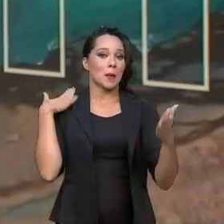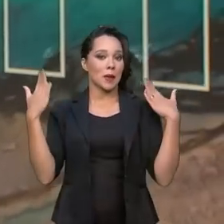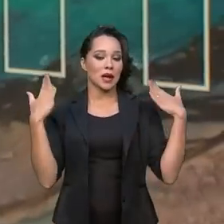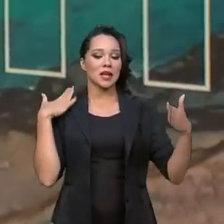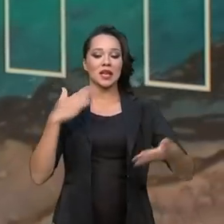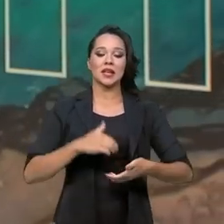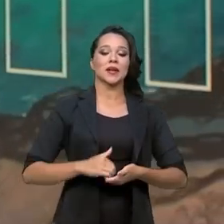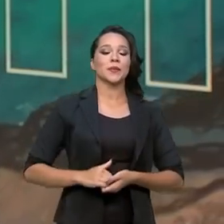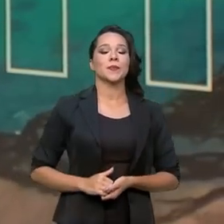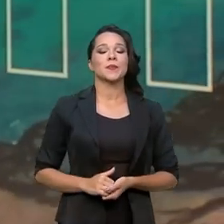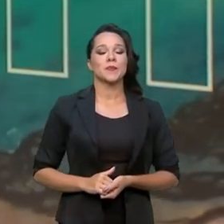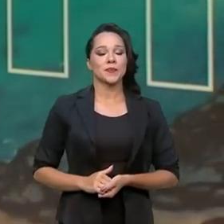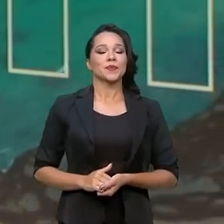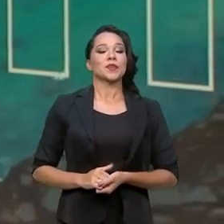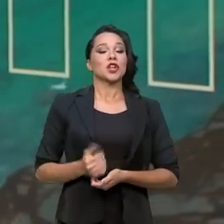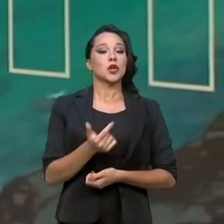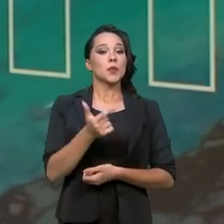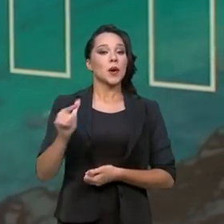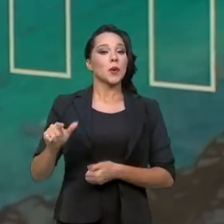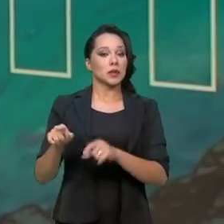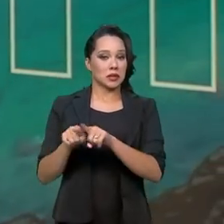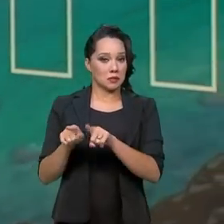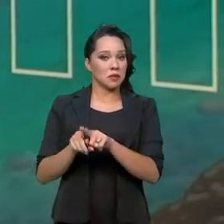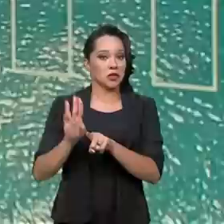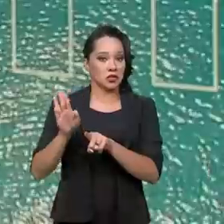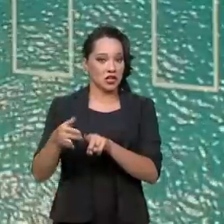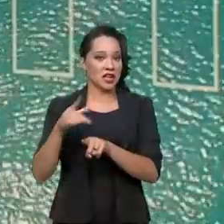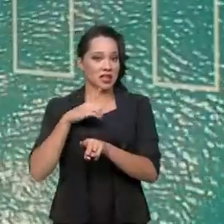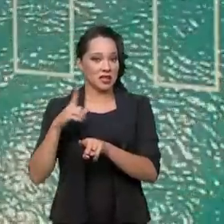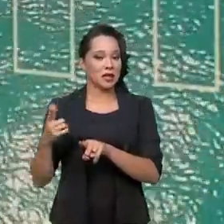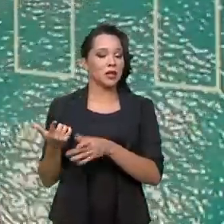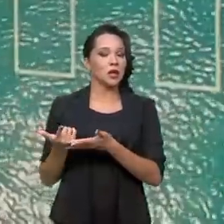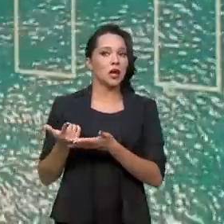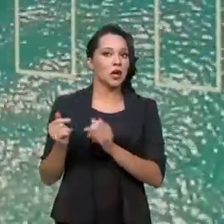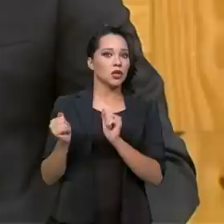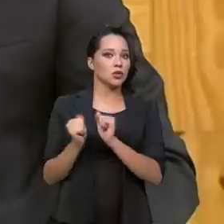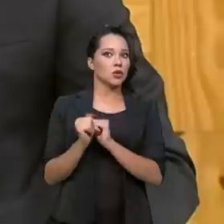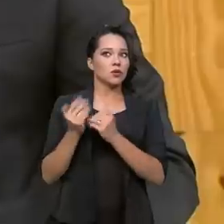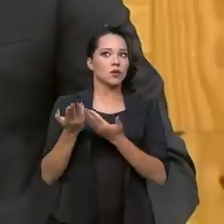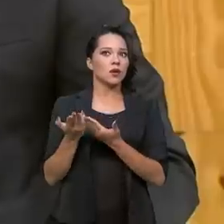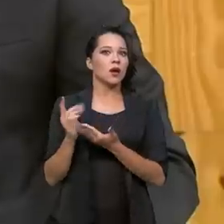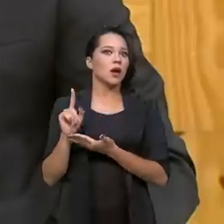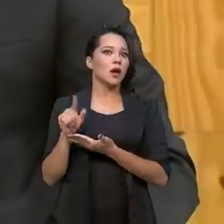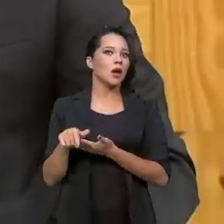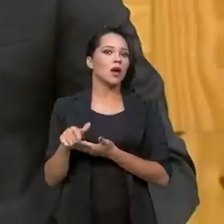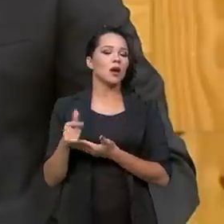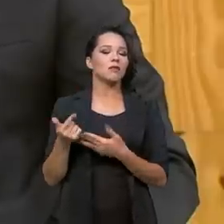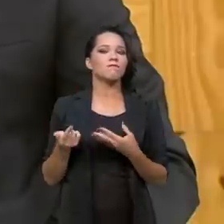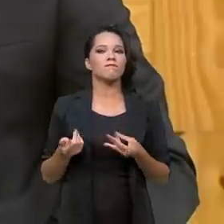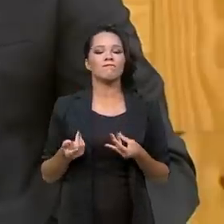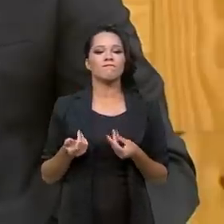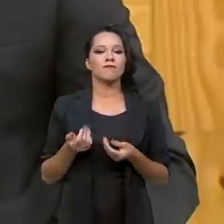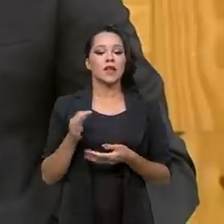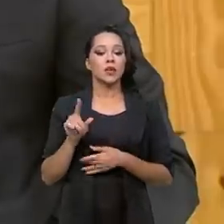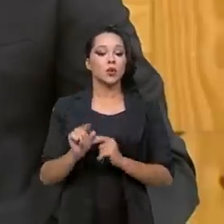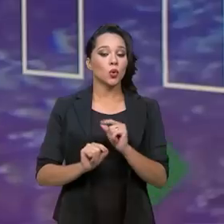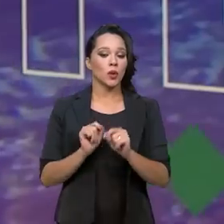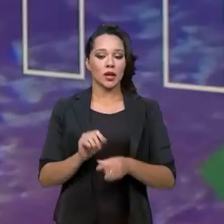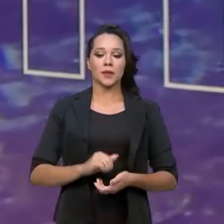E uma outra questão também que traz junto no COMPAAS é a questão do